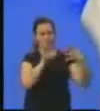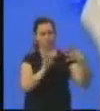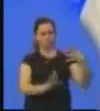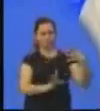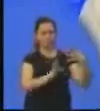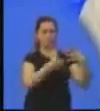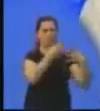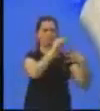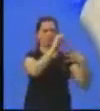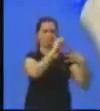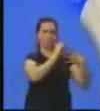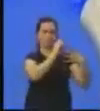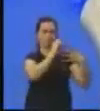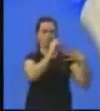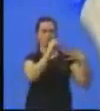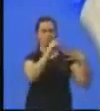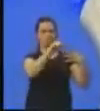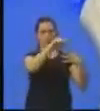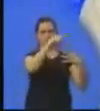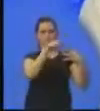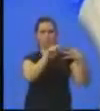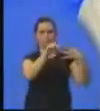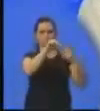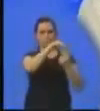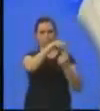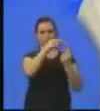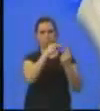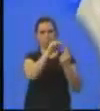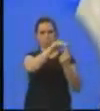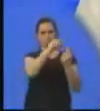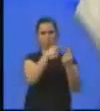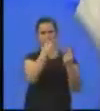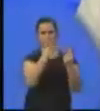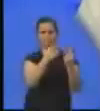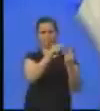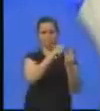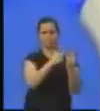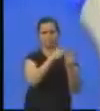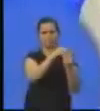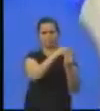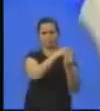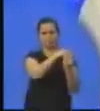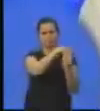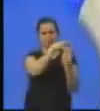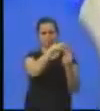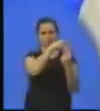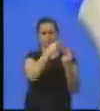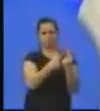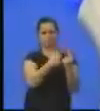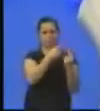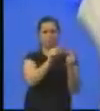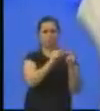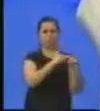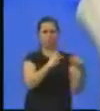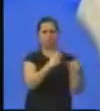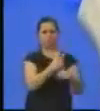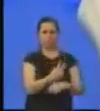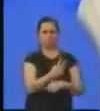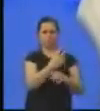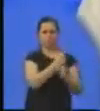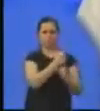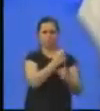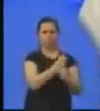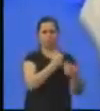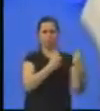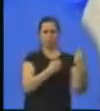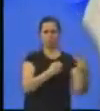aqueles valores 0, π sobre 2, 3π, 3π sobre 2 e 2π, se você pegar só esses valores,